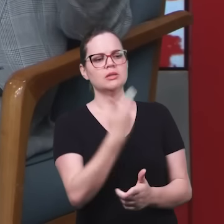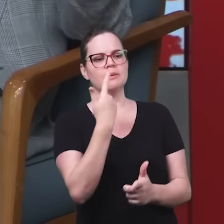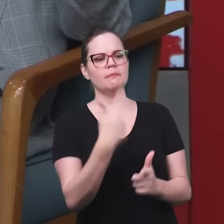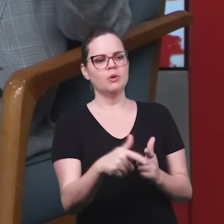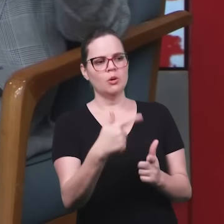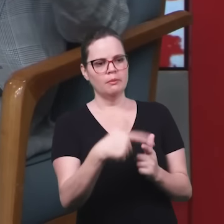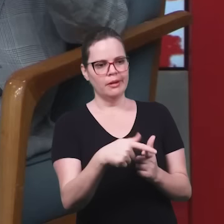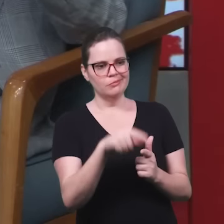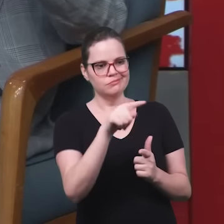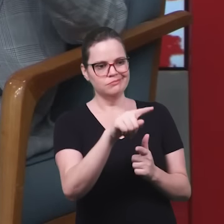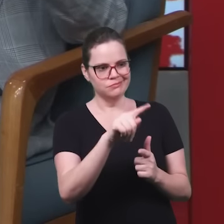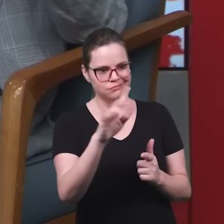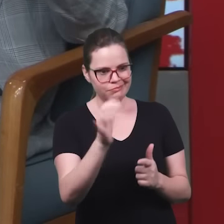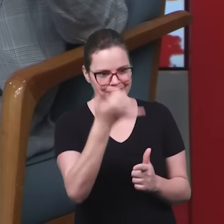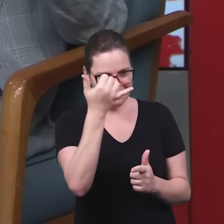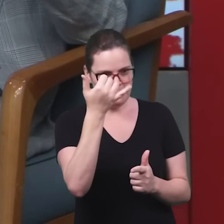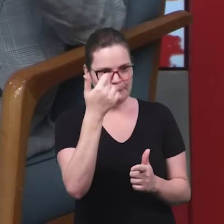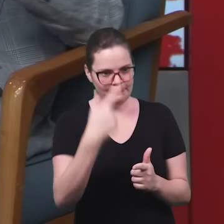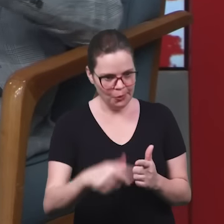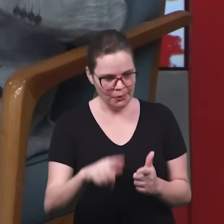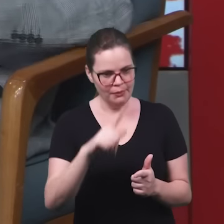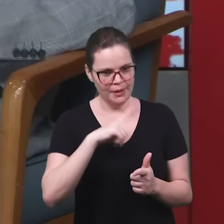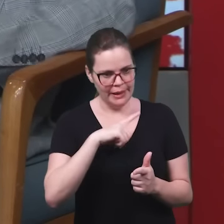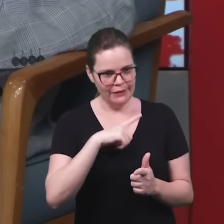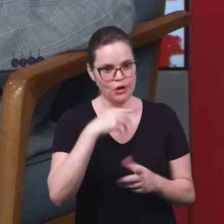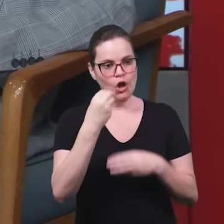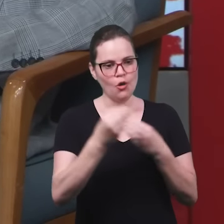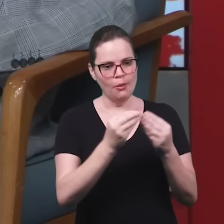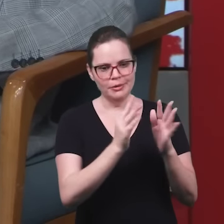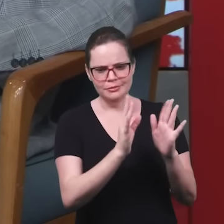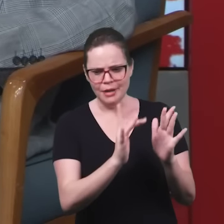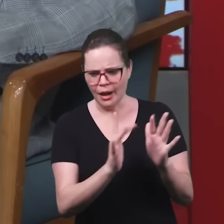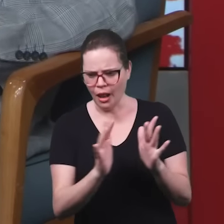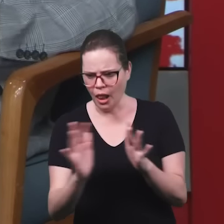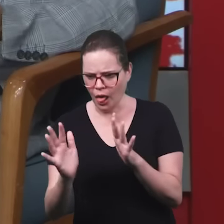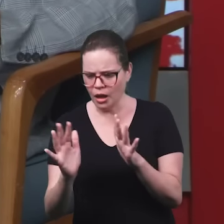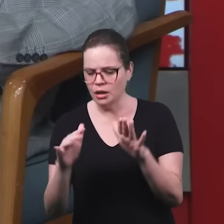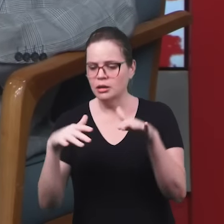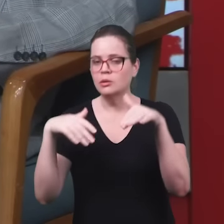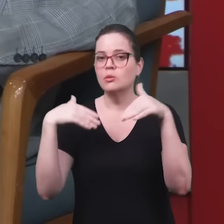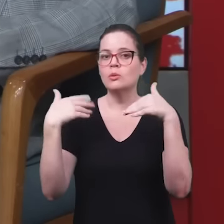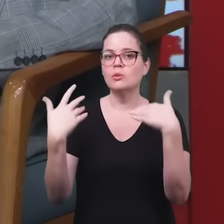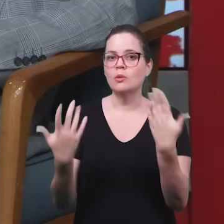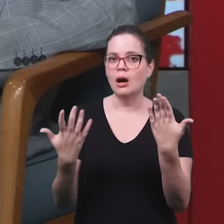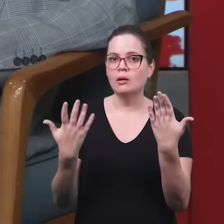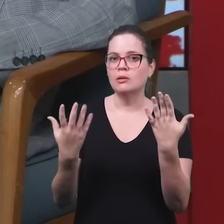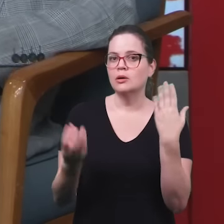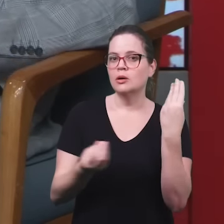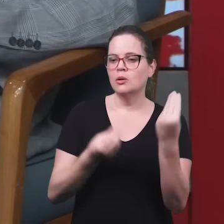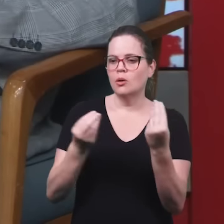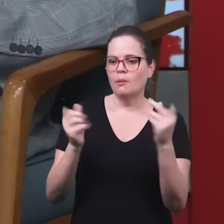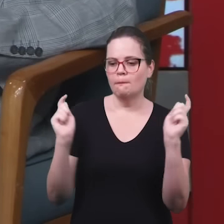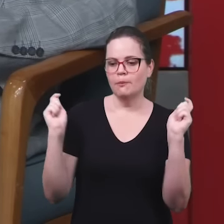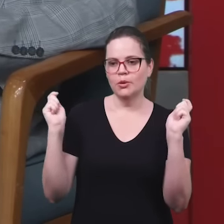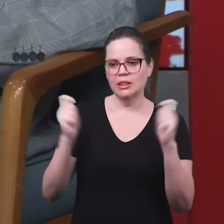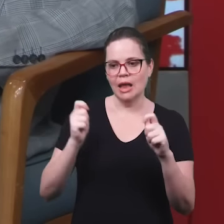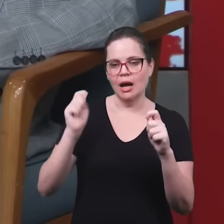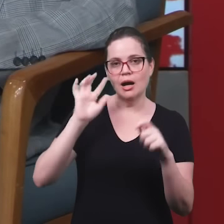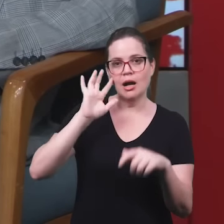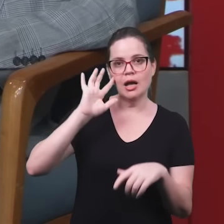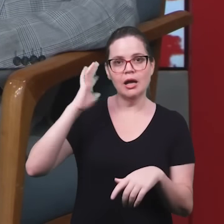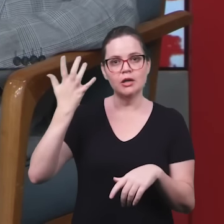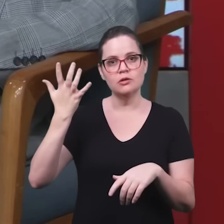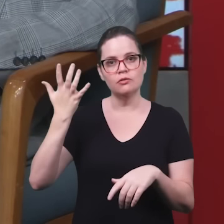da doença, o desenvolvimento da doença e a possibilidade, se a doença não